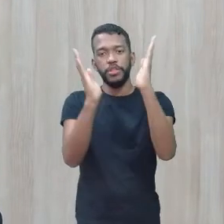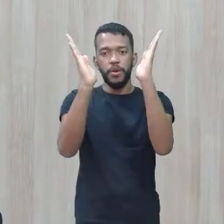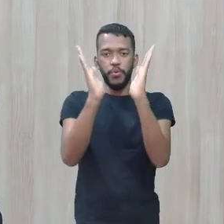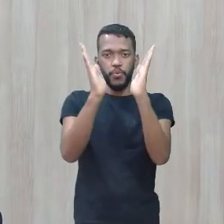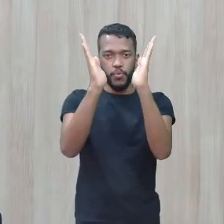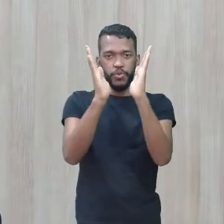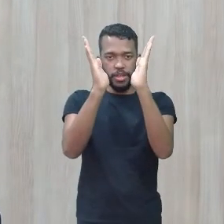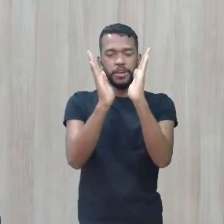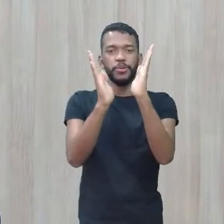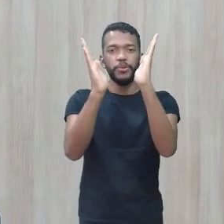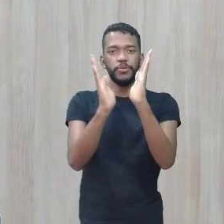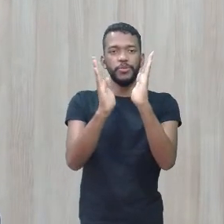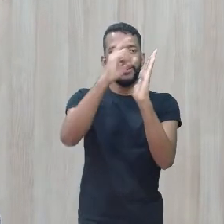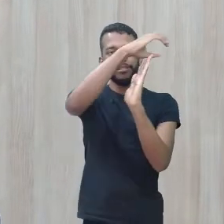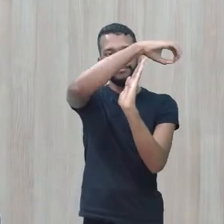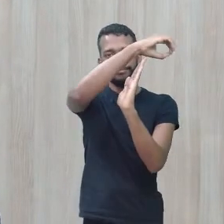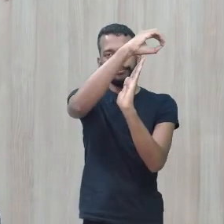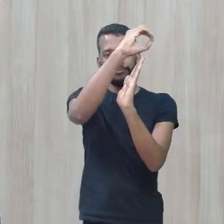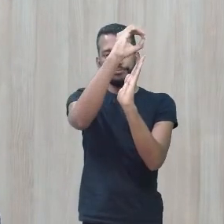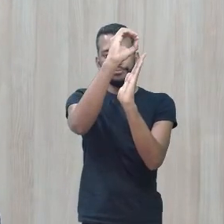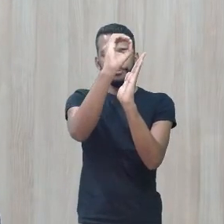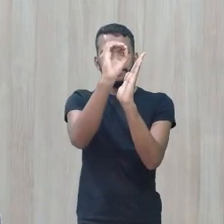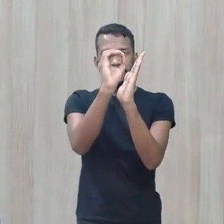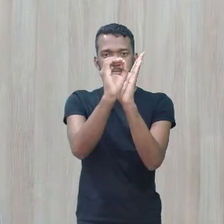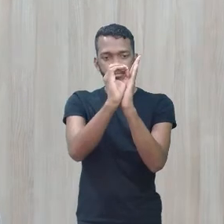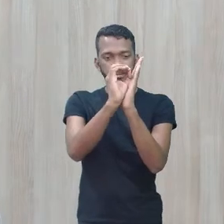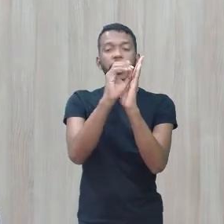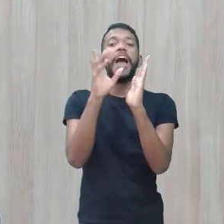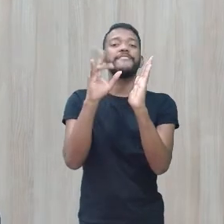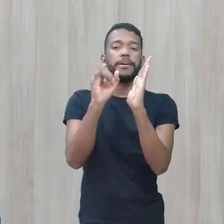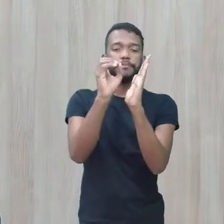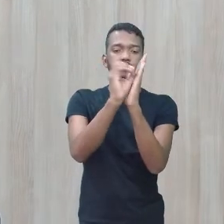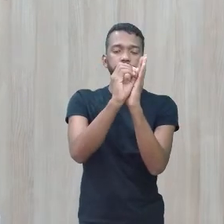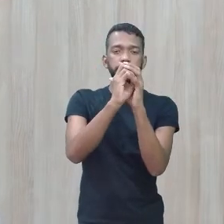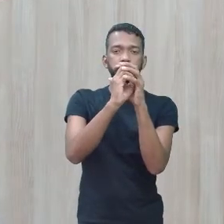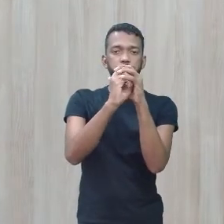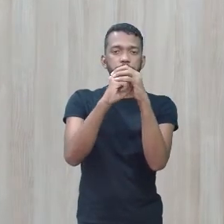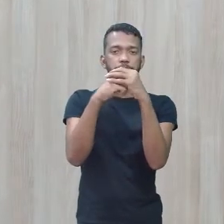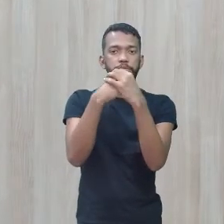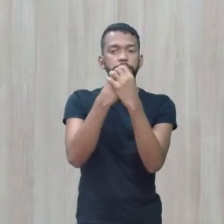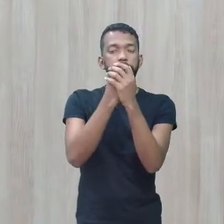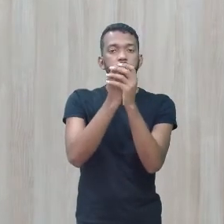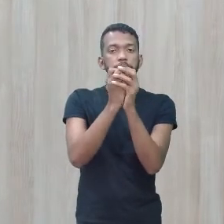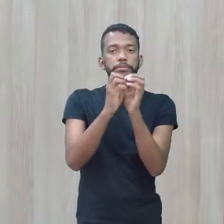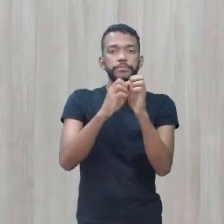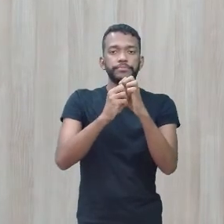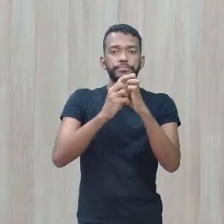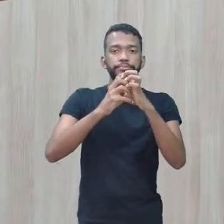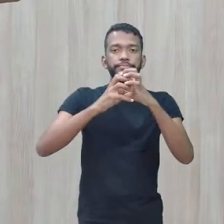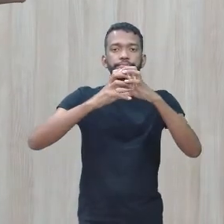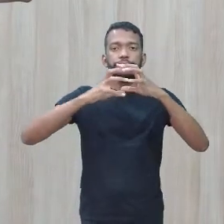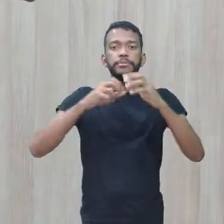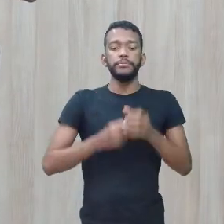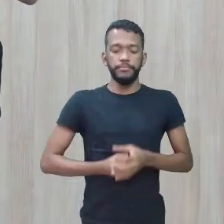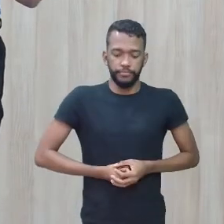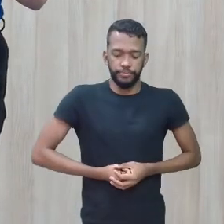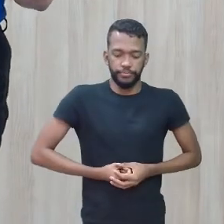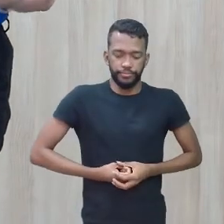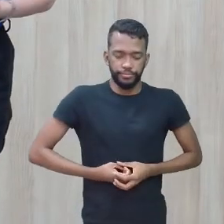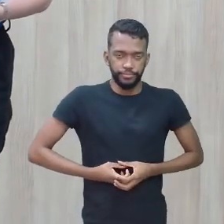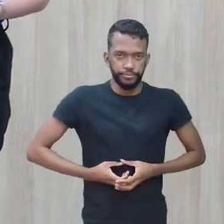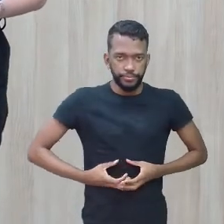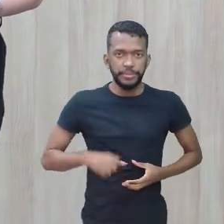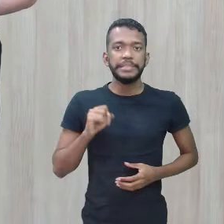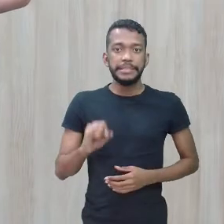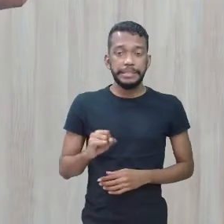a nova criança que vai nascer. Se correr tudo bem, se a mãe procurar fazer o pré-natal, for